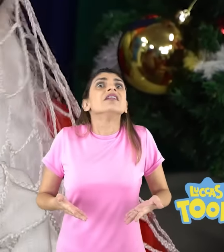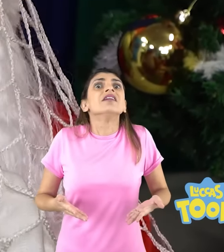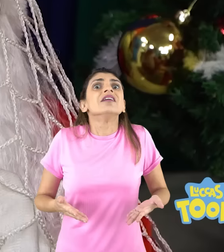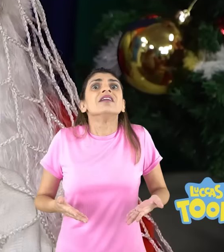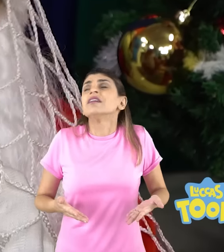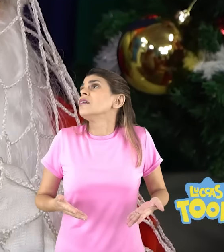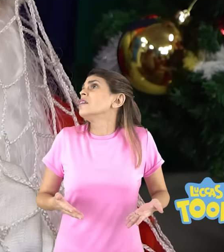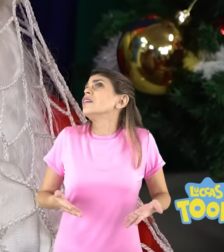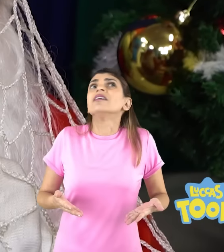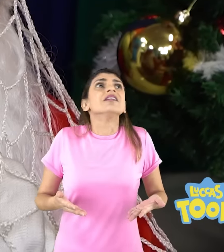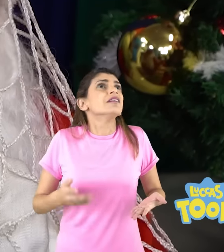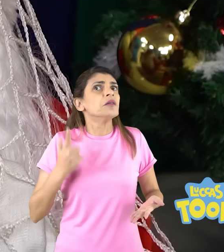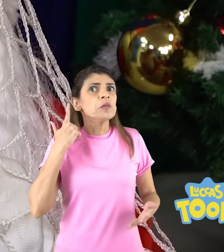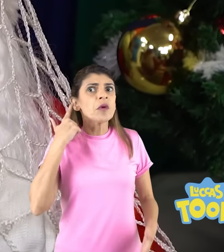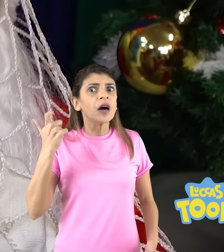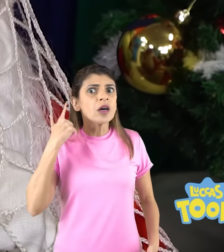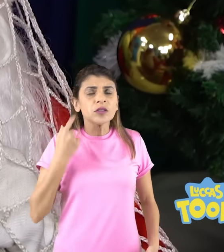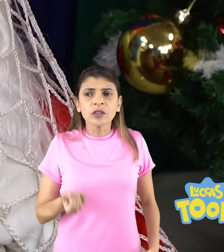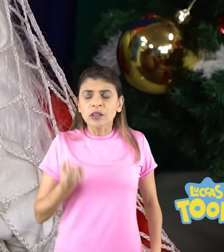What was this?